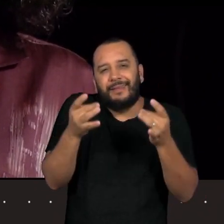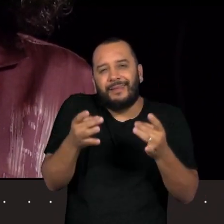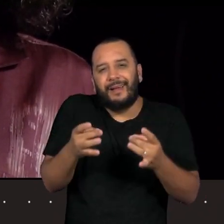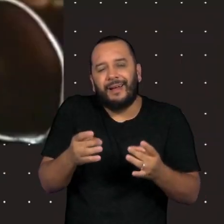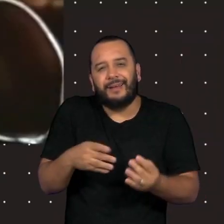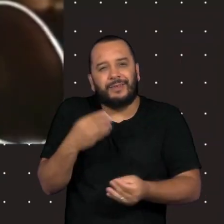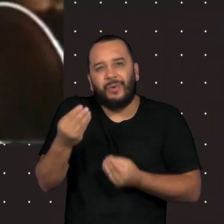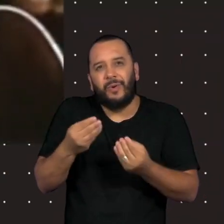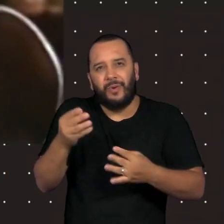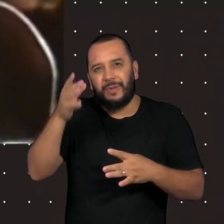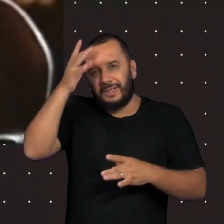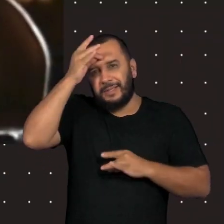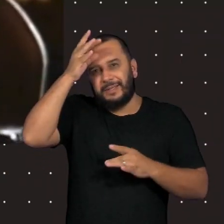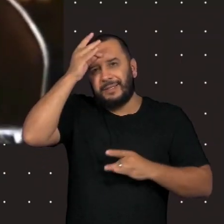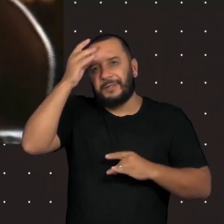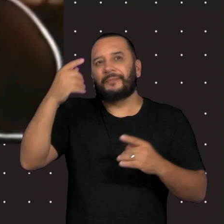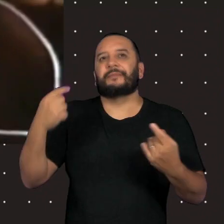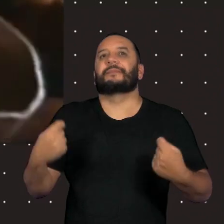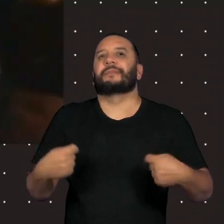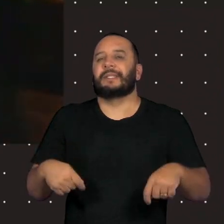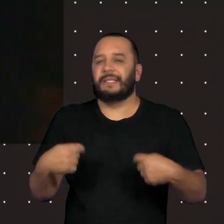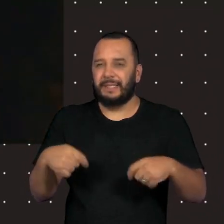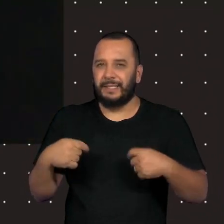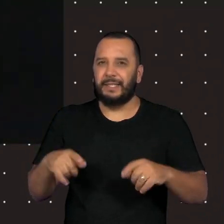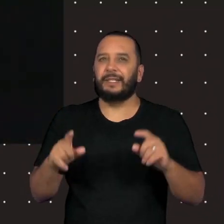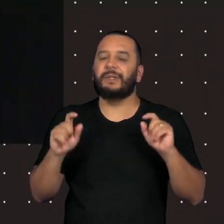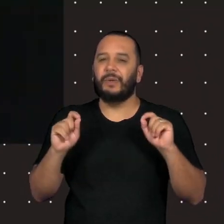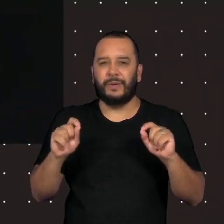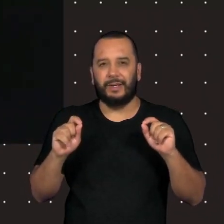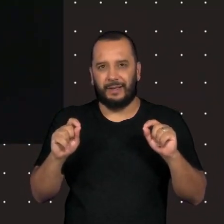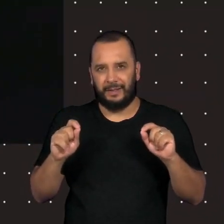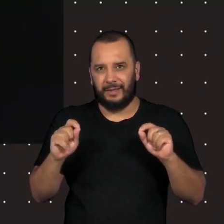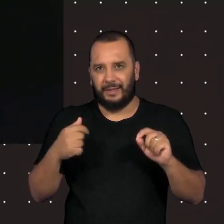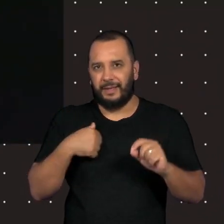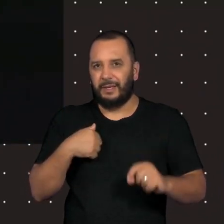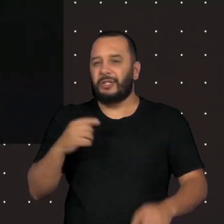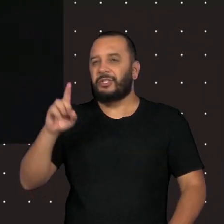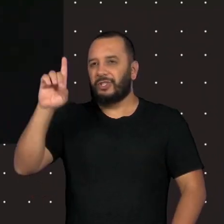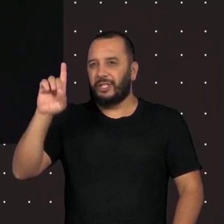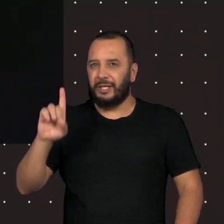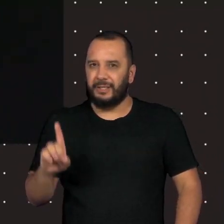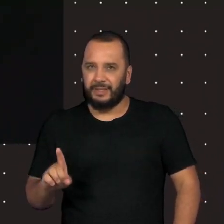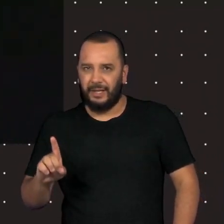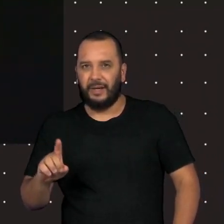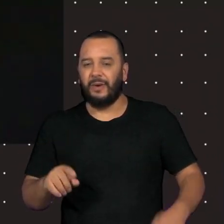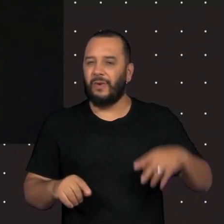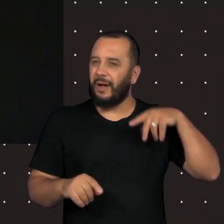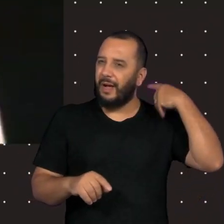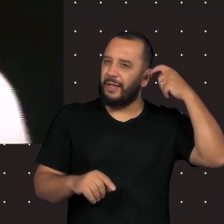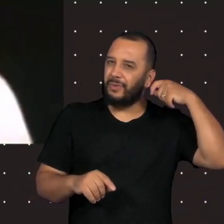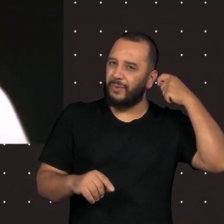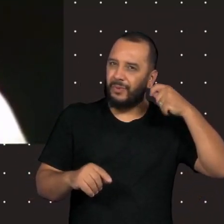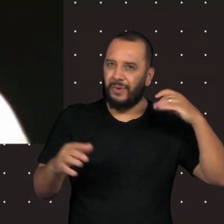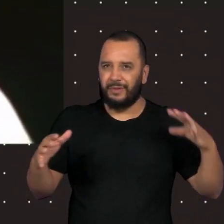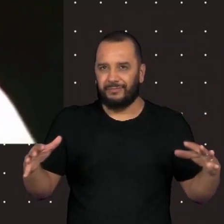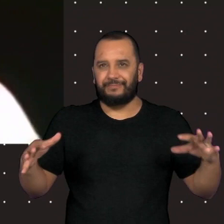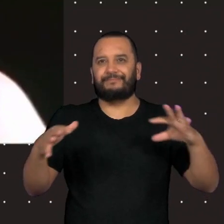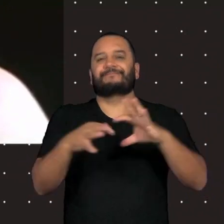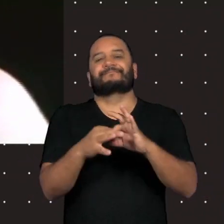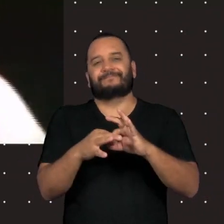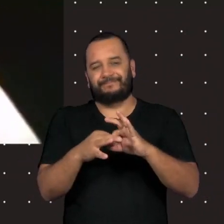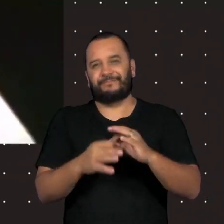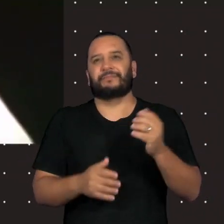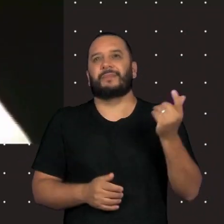precisa muito desse encontro ali, da direção com a atuação, nesse lugar muito fino, para que a gente